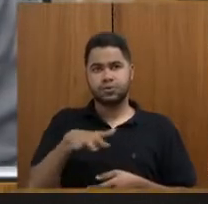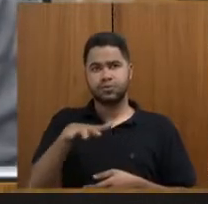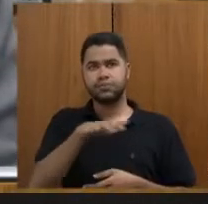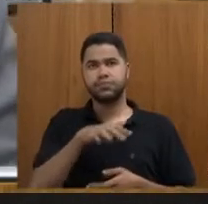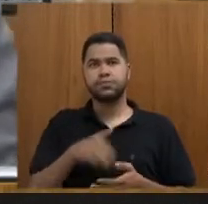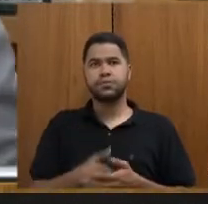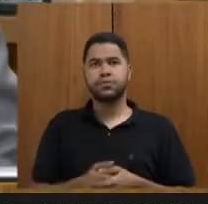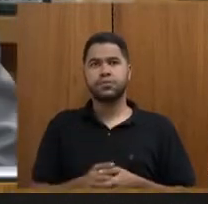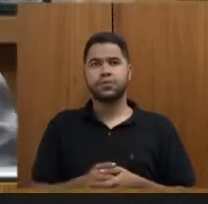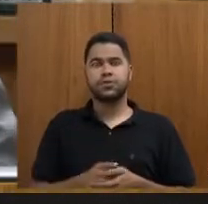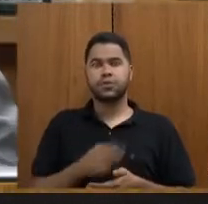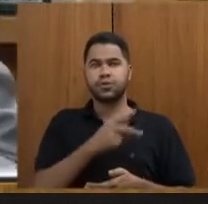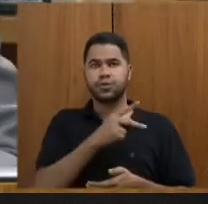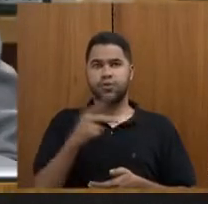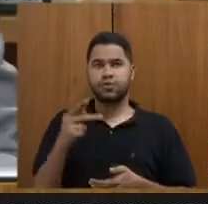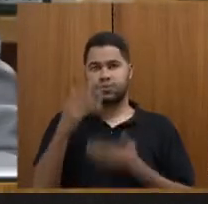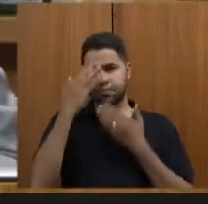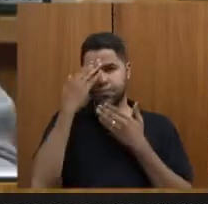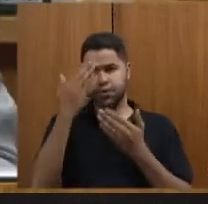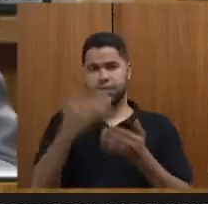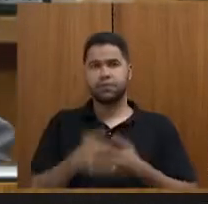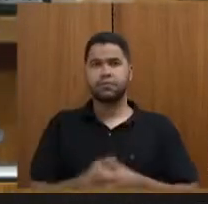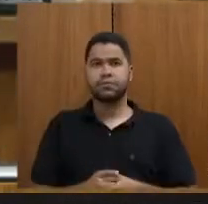no recinto que a senhora está presidindo. Muito obrigado.